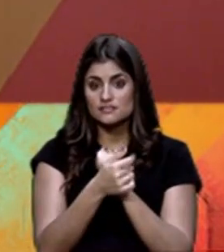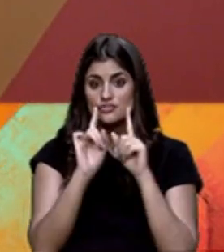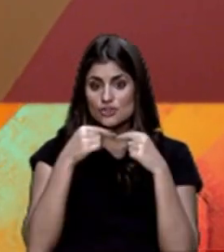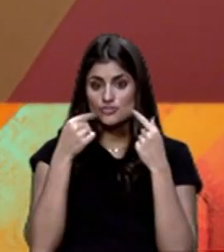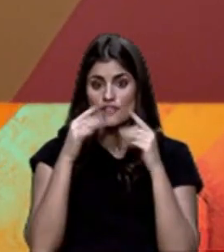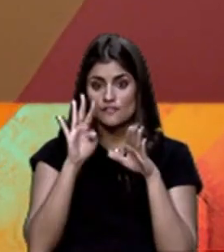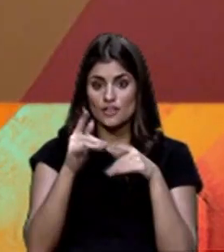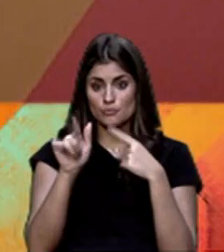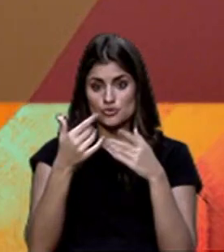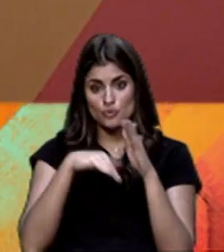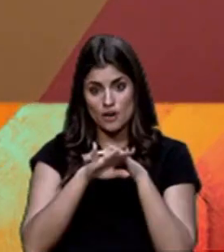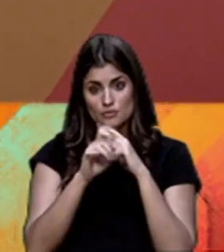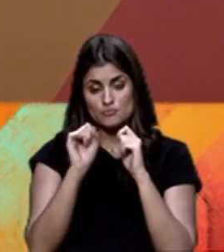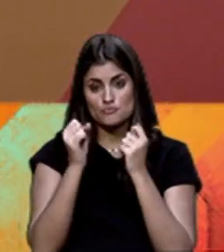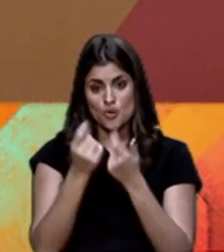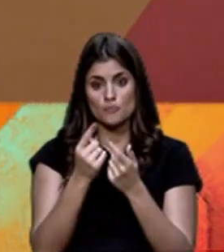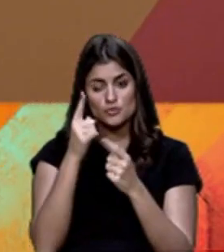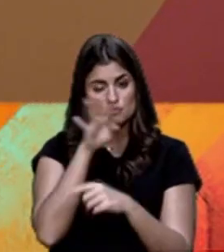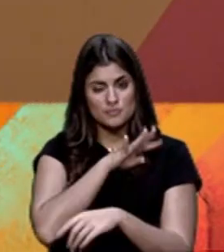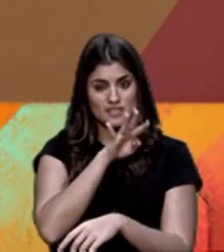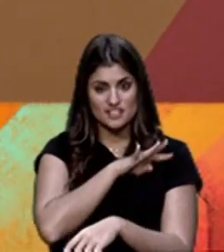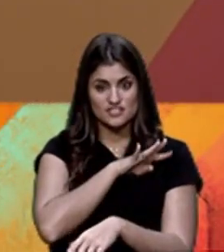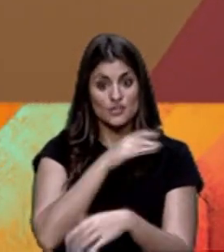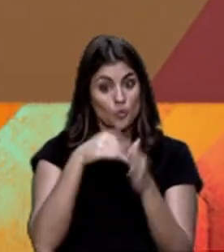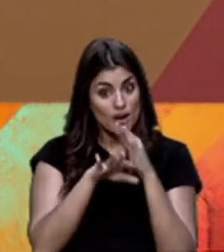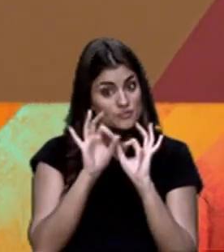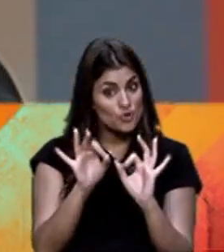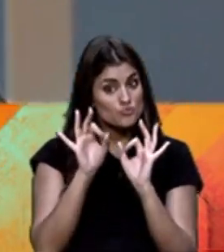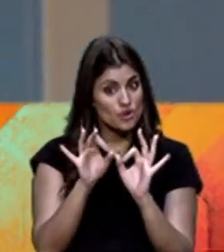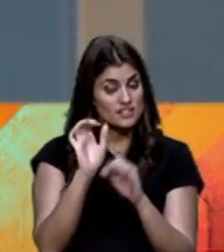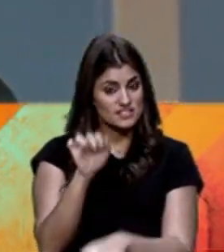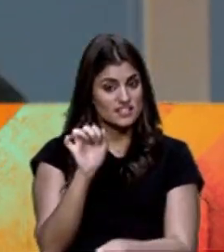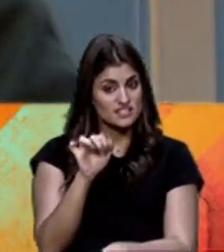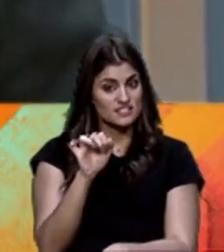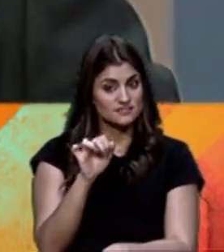concluído, depois eu guardo-te um bocadinho para provar. Ok, mas guarda mesmo, só nesse só chuva, porque estou a contar com isso para o almoço. Sim.